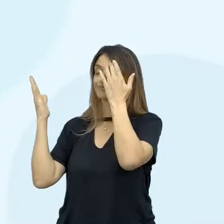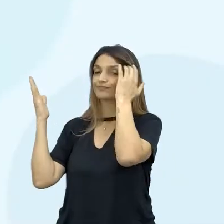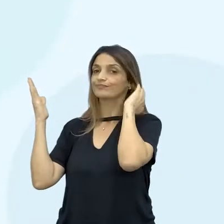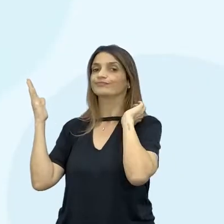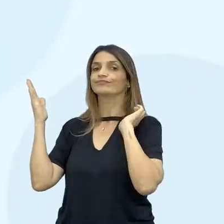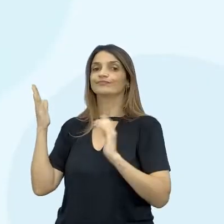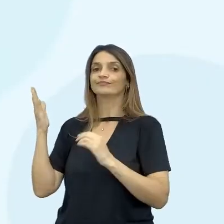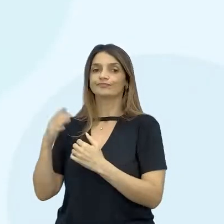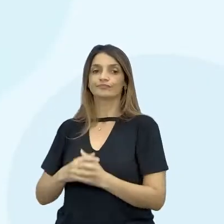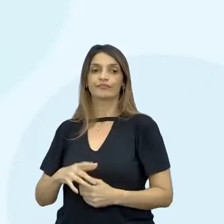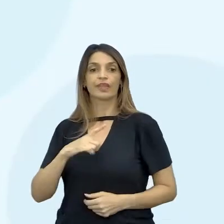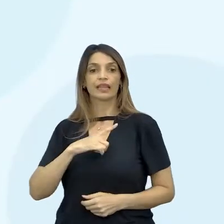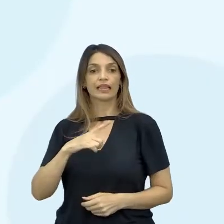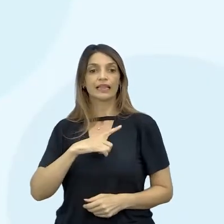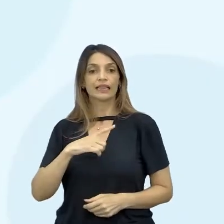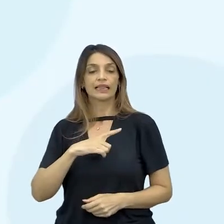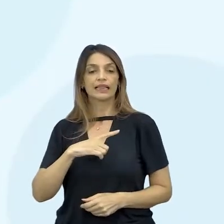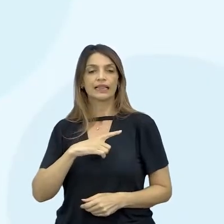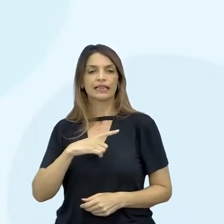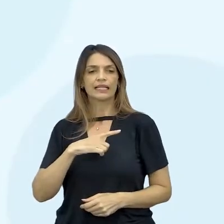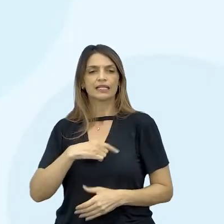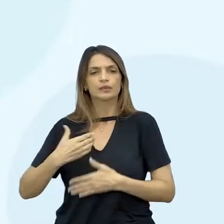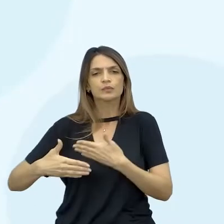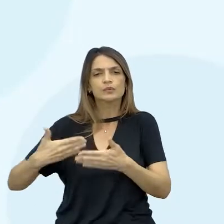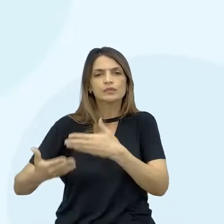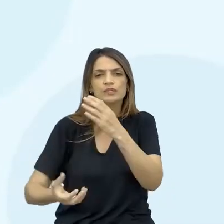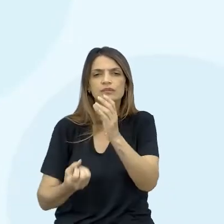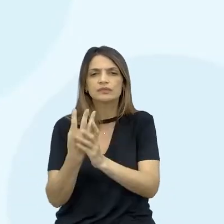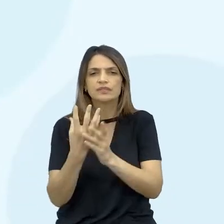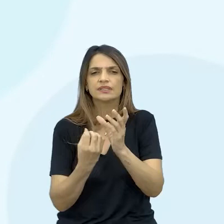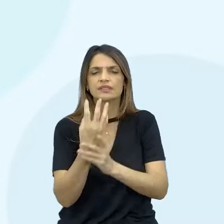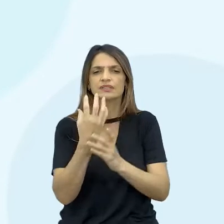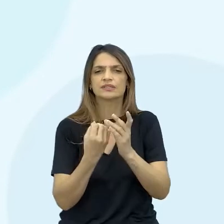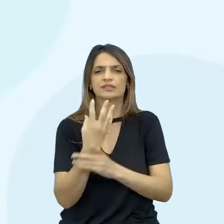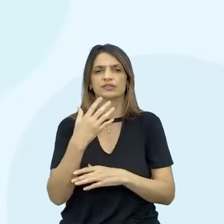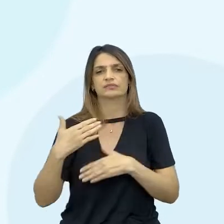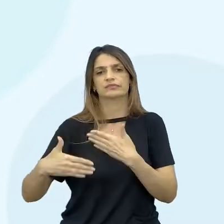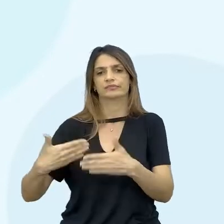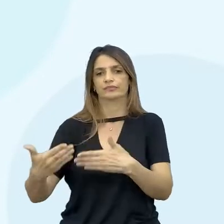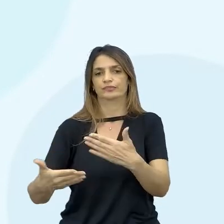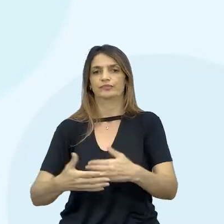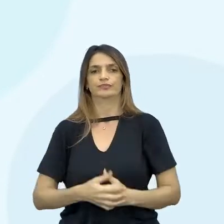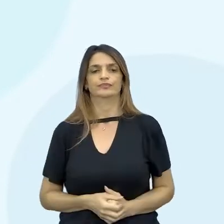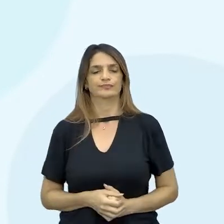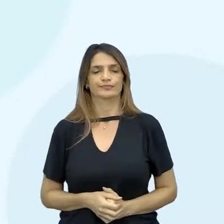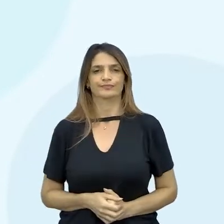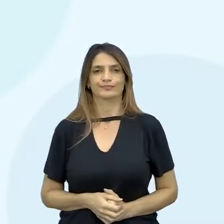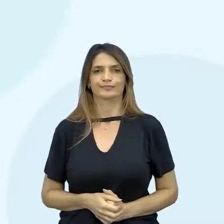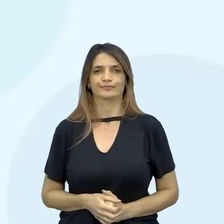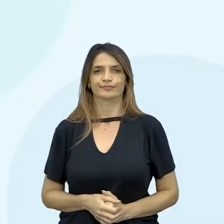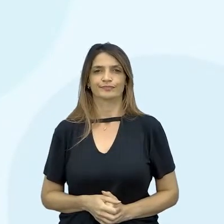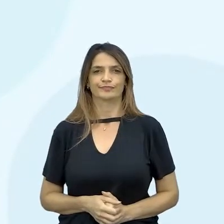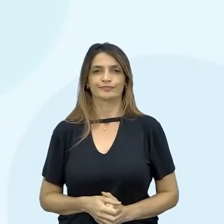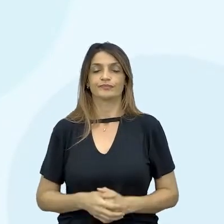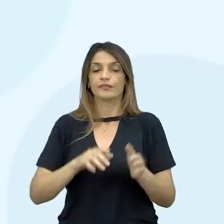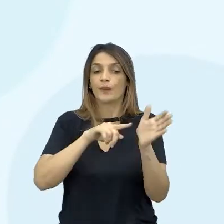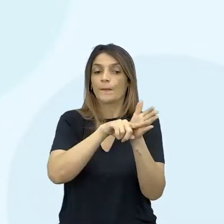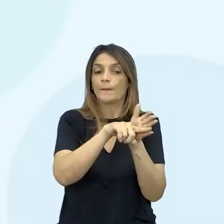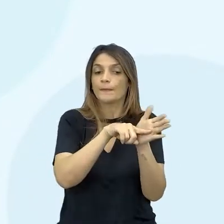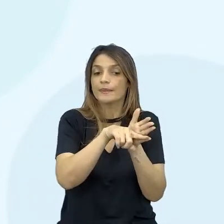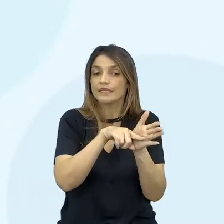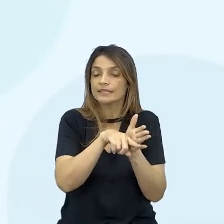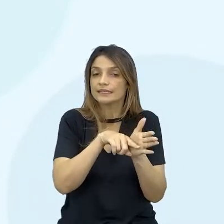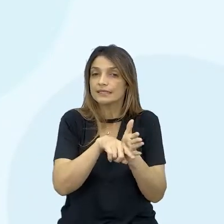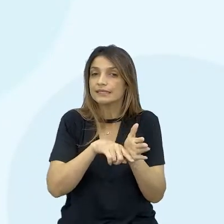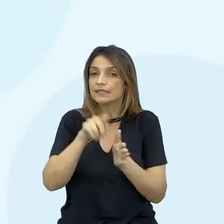só, nós temos os processos criativos. No processo criativo, para além de um pesquisador,